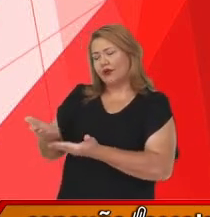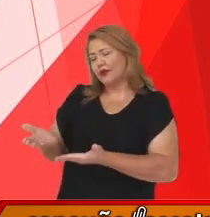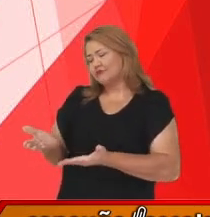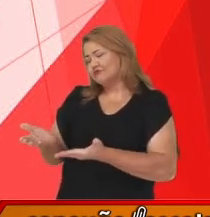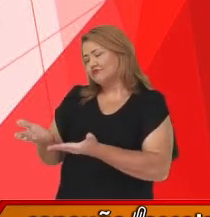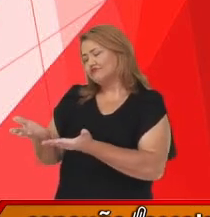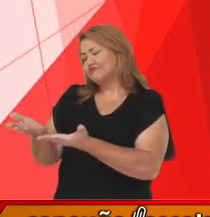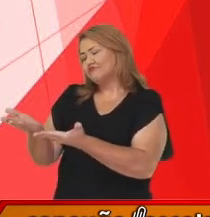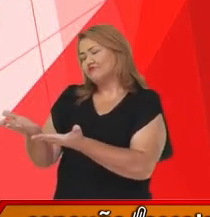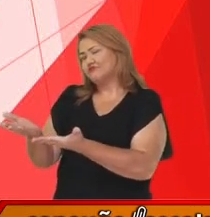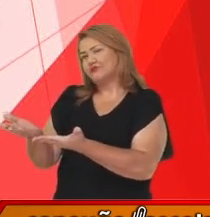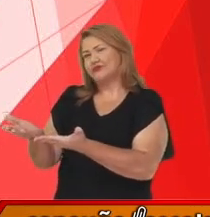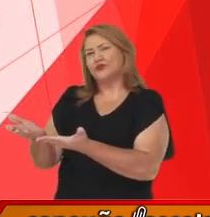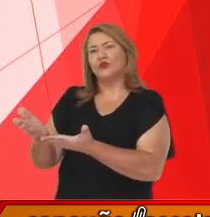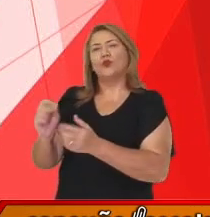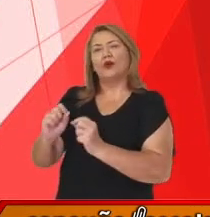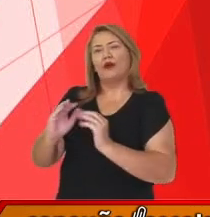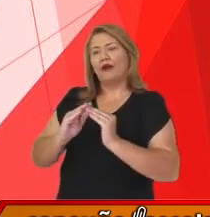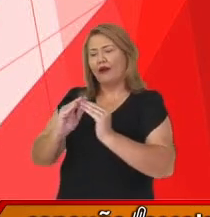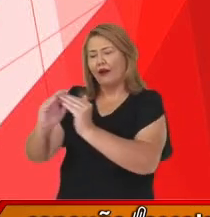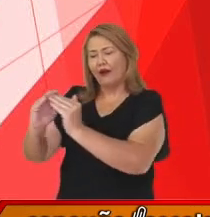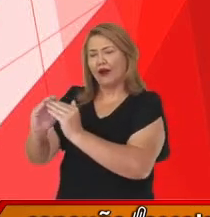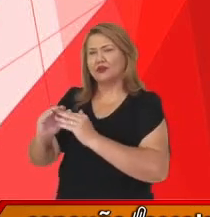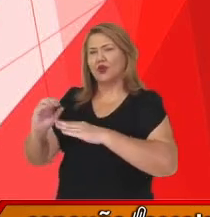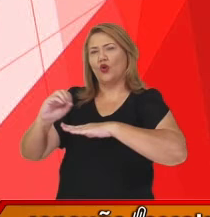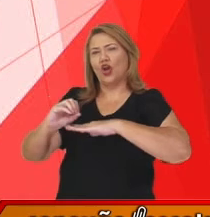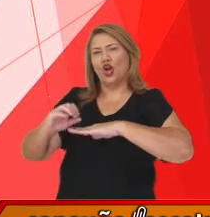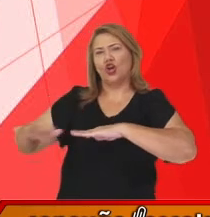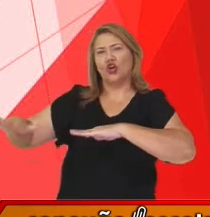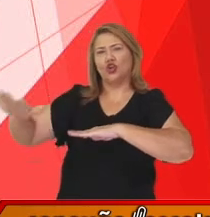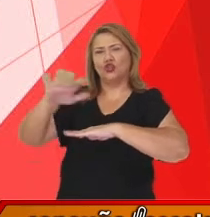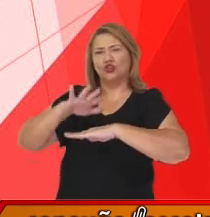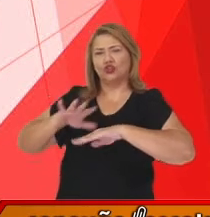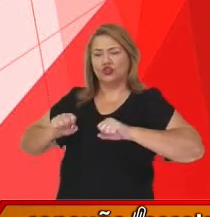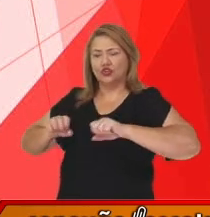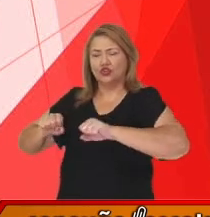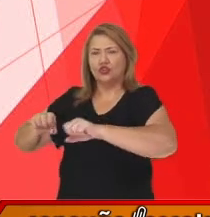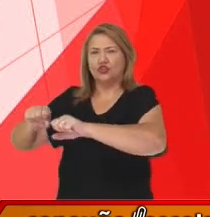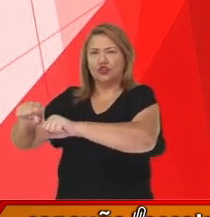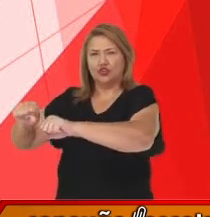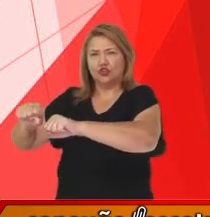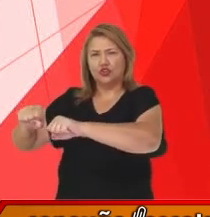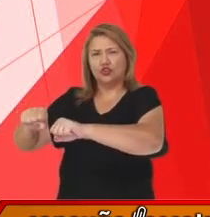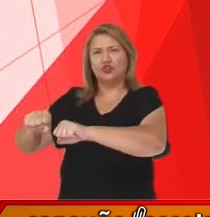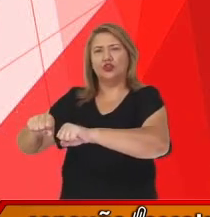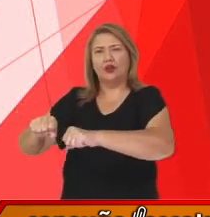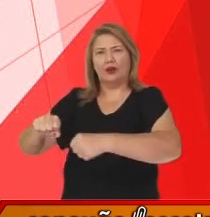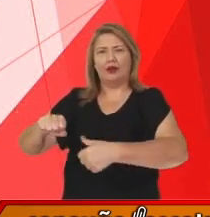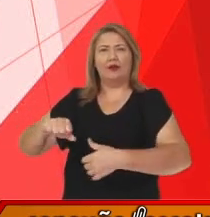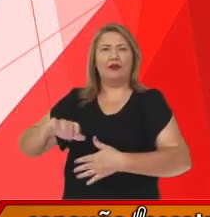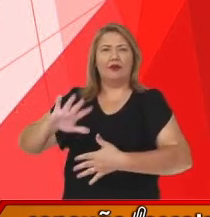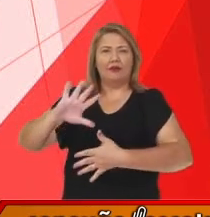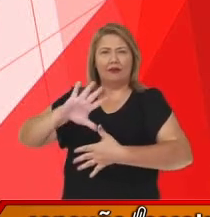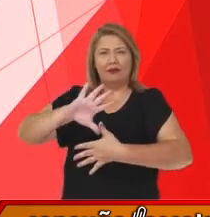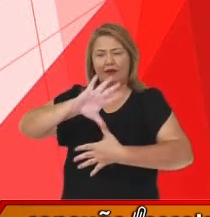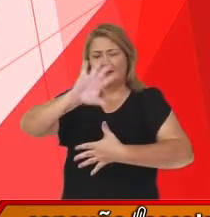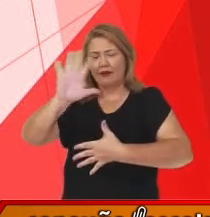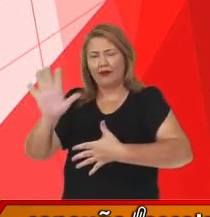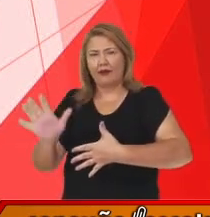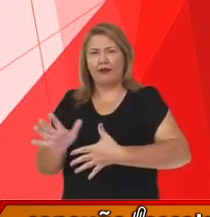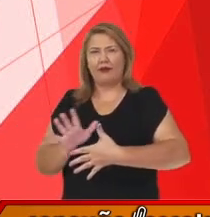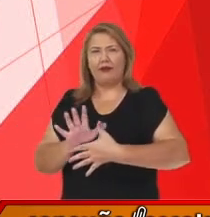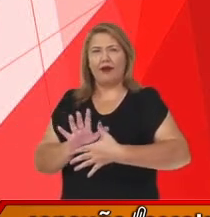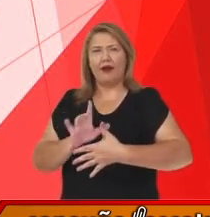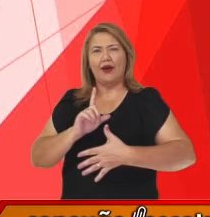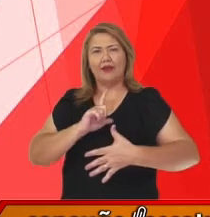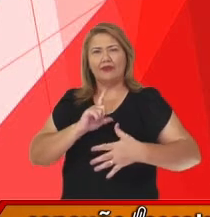leva a civilização para o Oeste, com os colonos americanos, prendendo os cabos telegráficos.